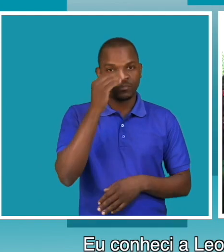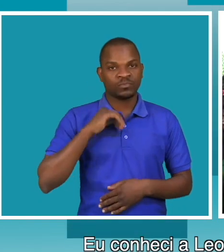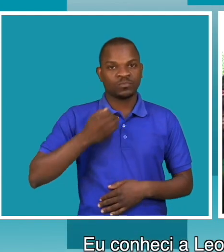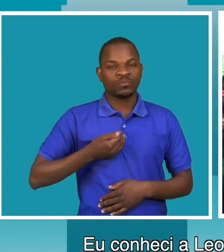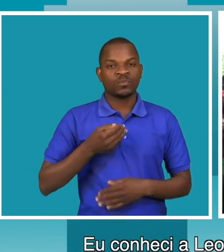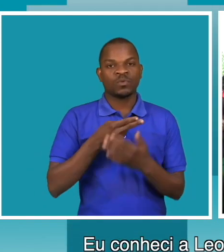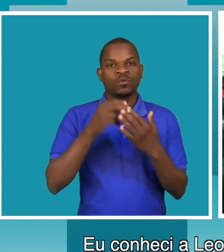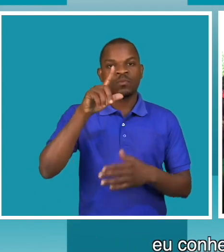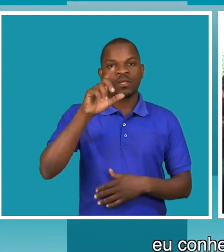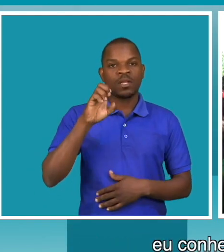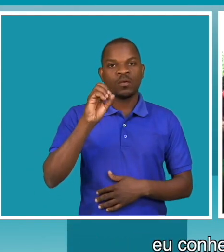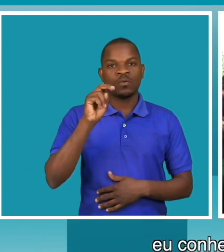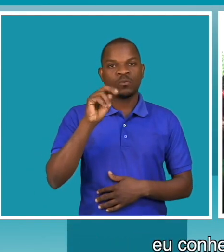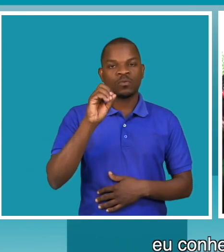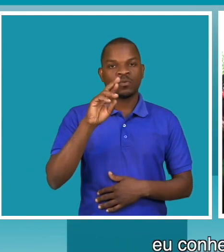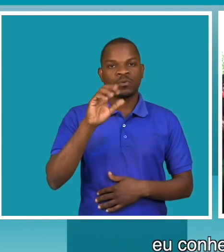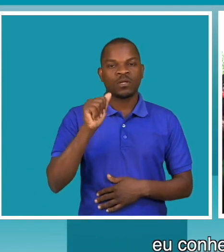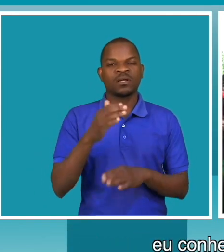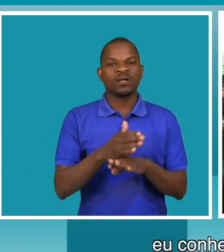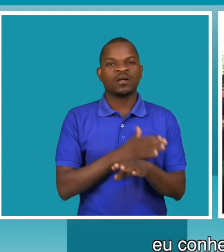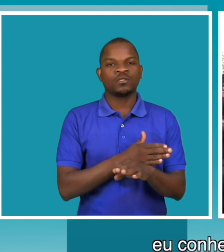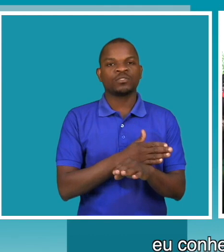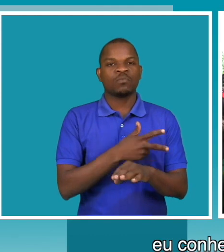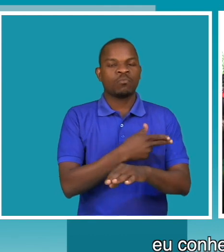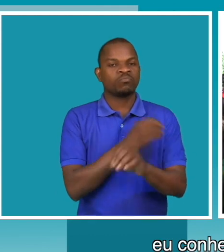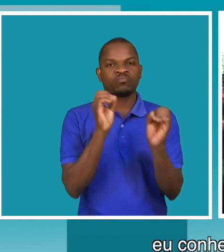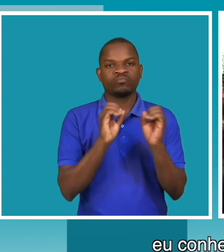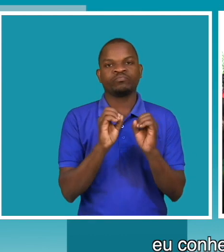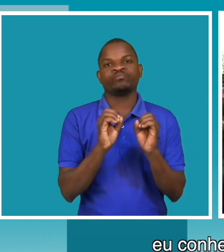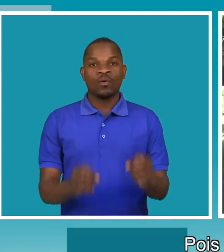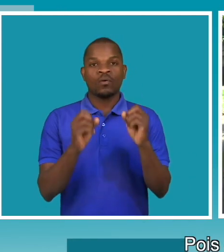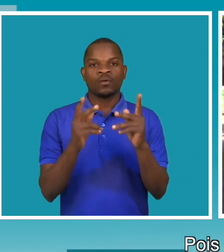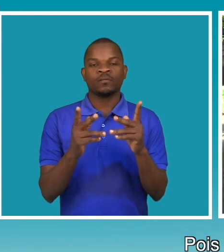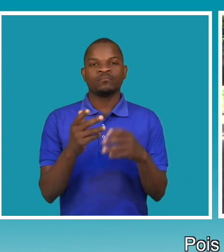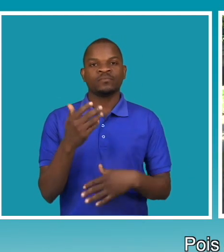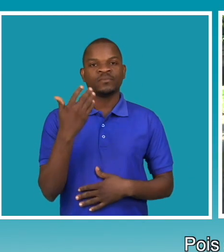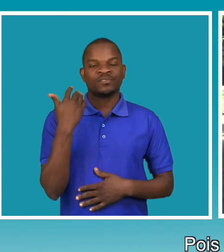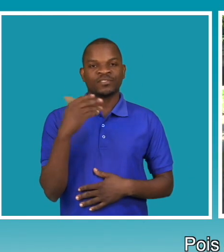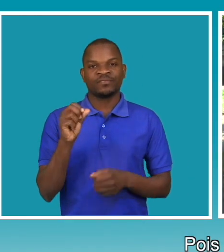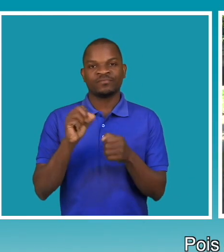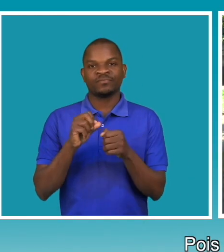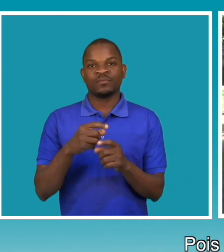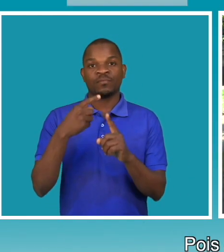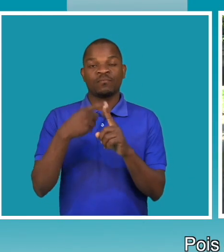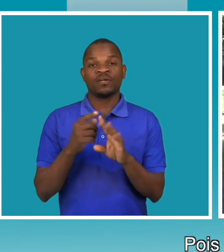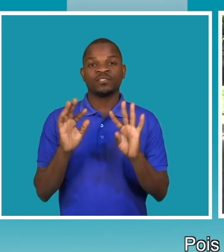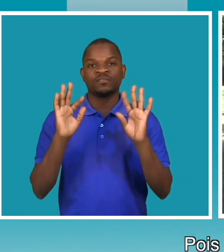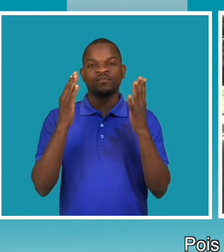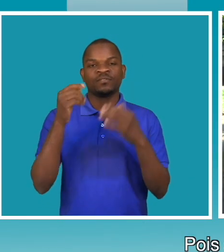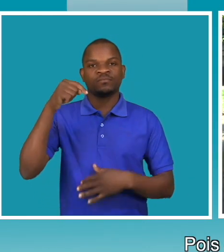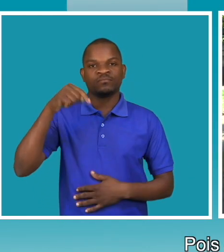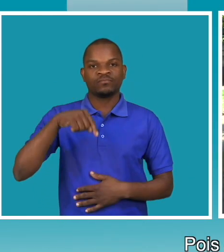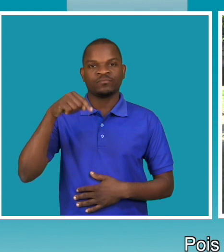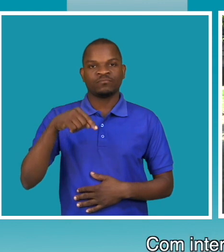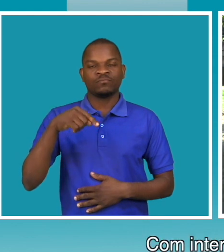antes de dar o braço, eu conheci a ela já com problemas de discriminação na família. Pois é, foi assim que nós fizemos uma vida